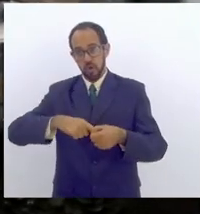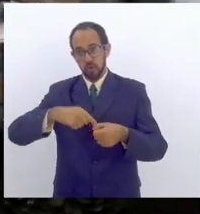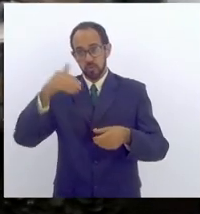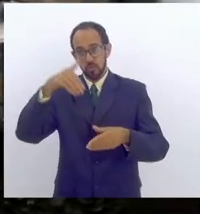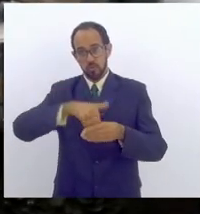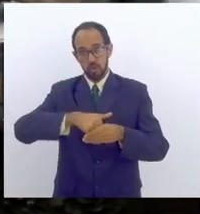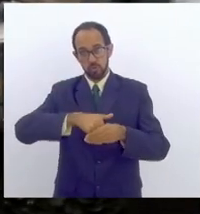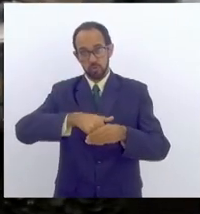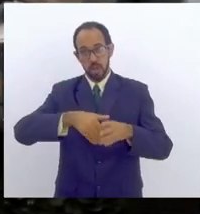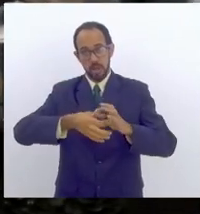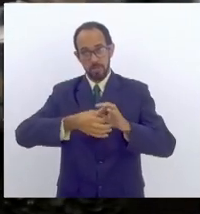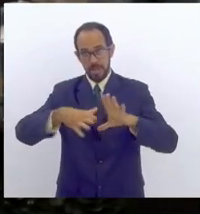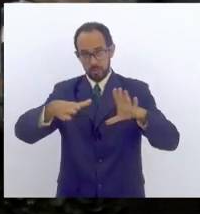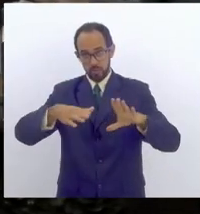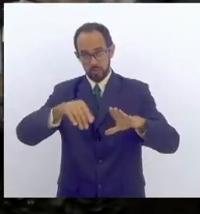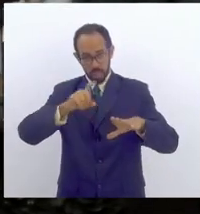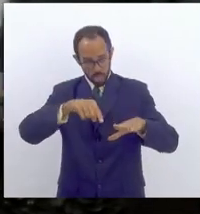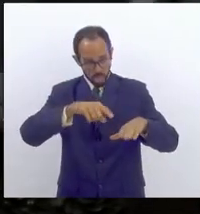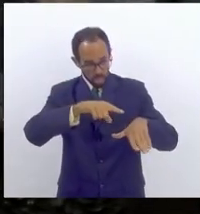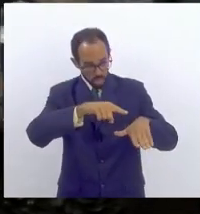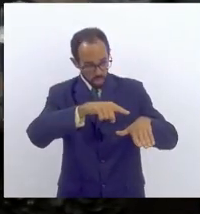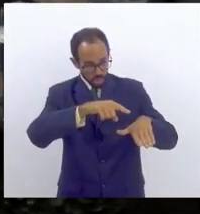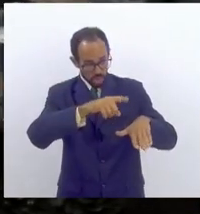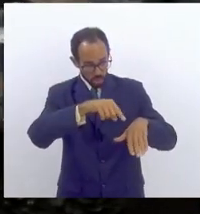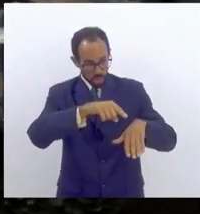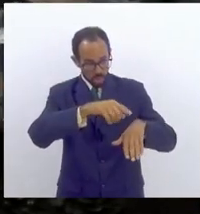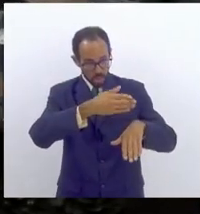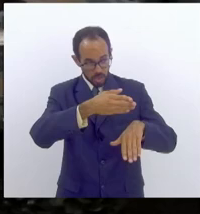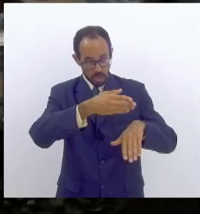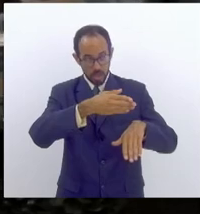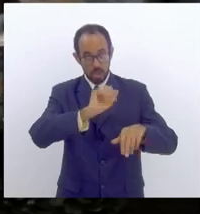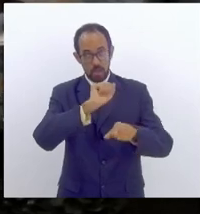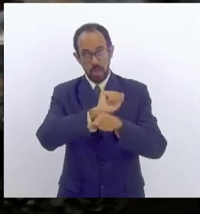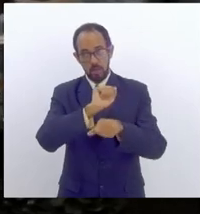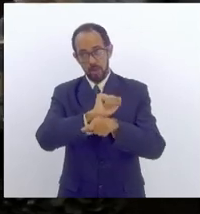isso? É isso? Aguardo.